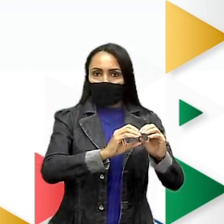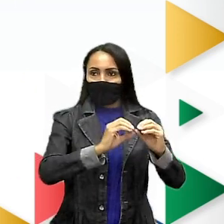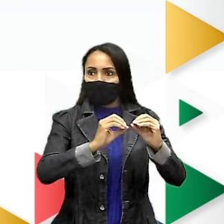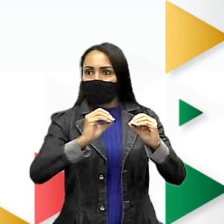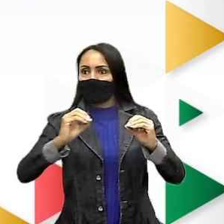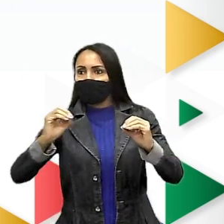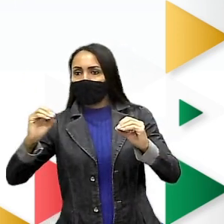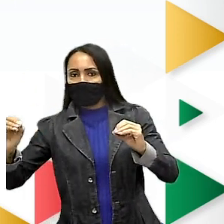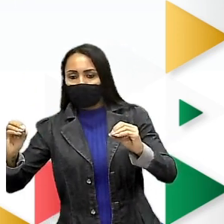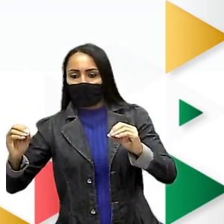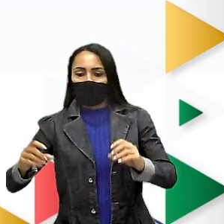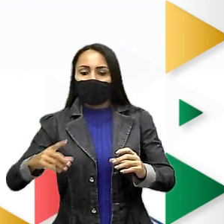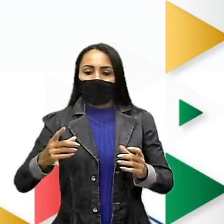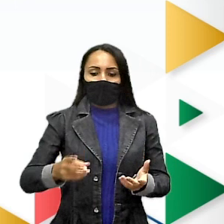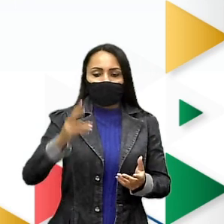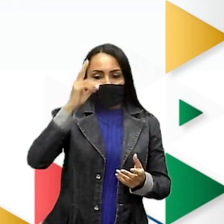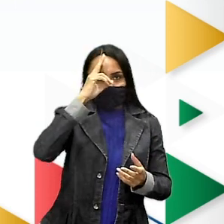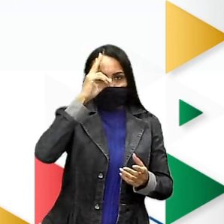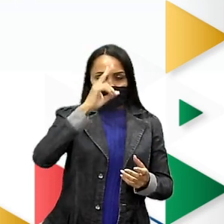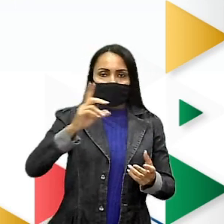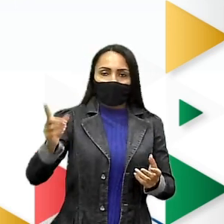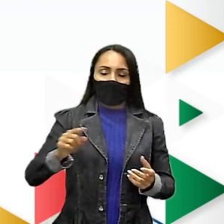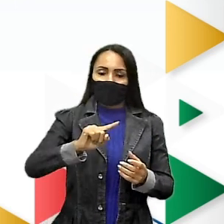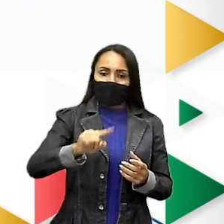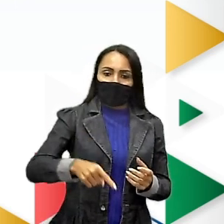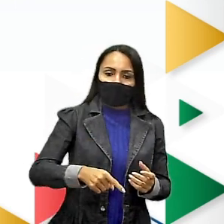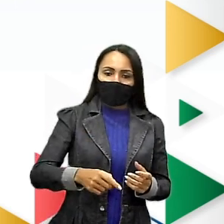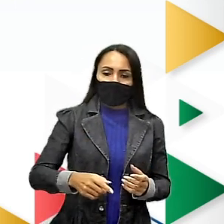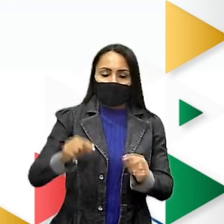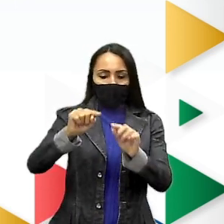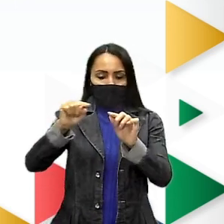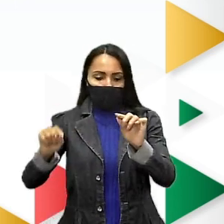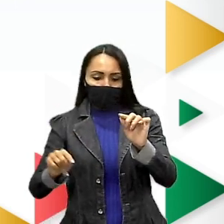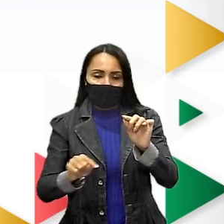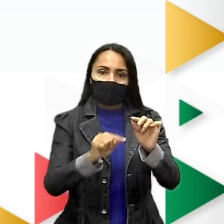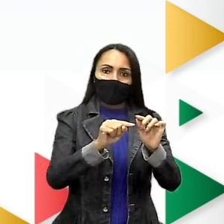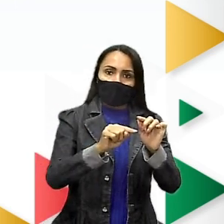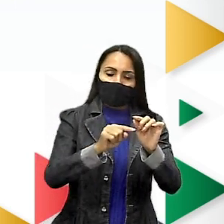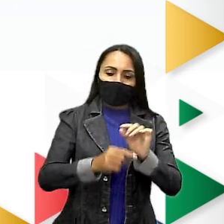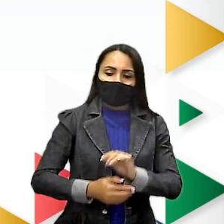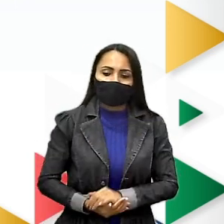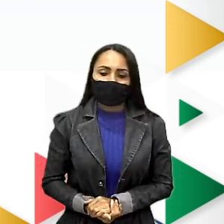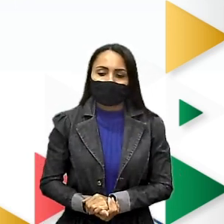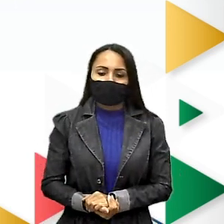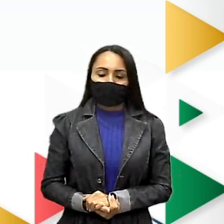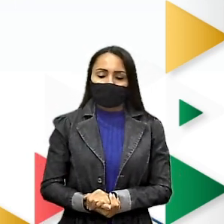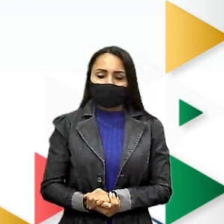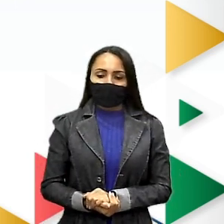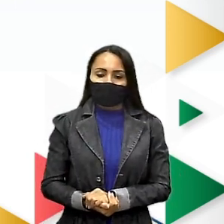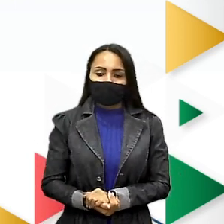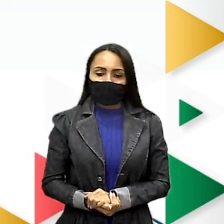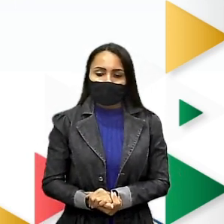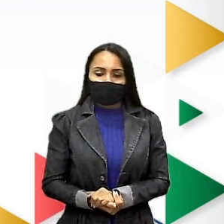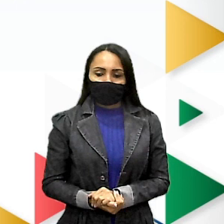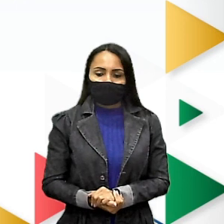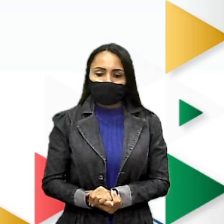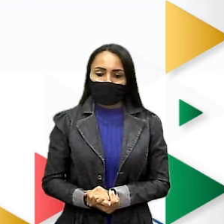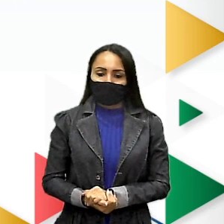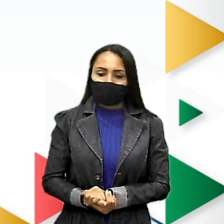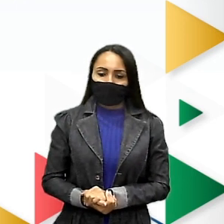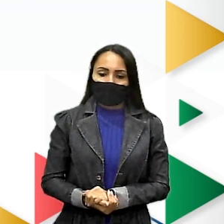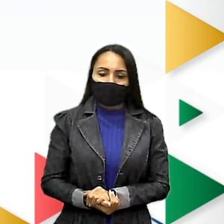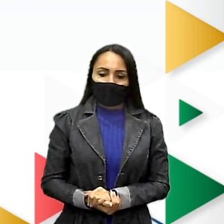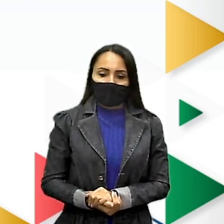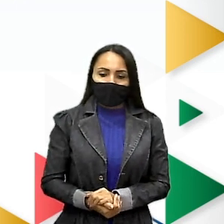entrar com a vírgula para o lado esquerdo, o meu expoente é positivo, tá bom? E se